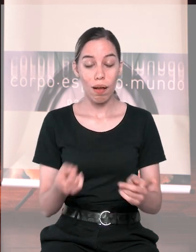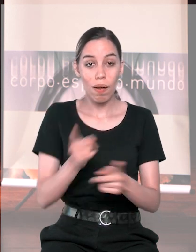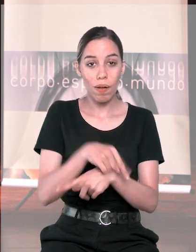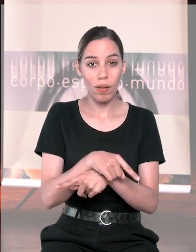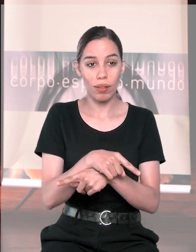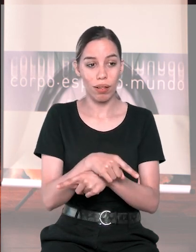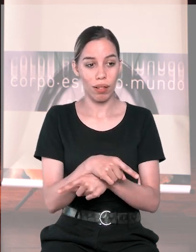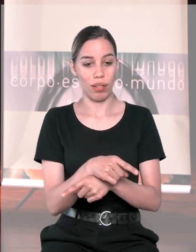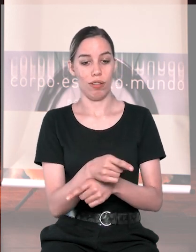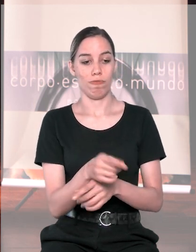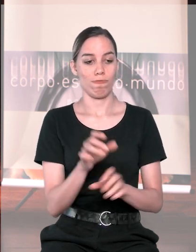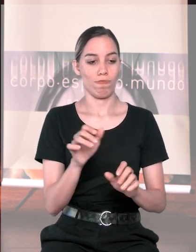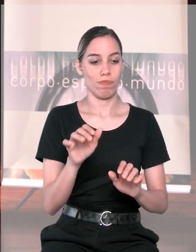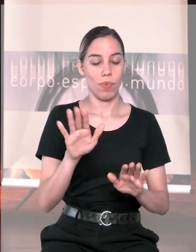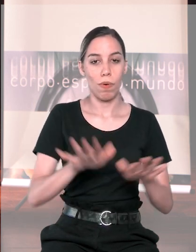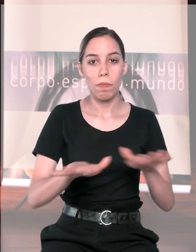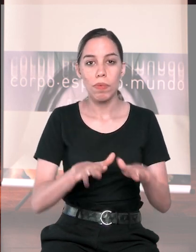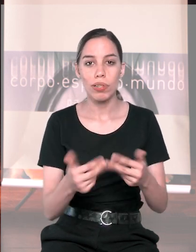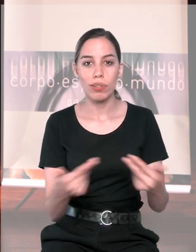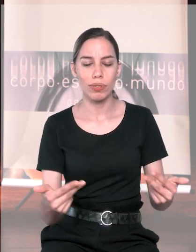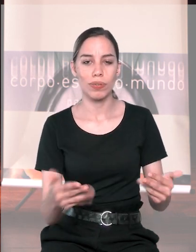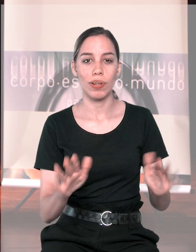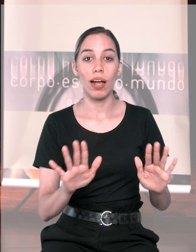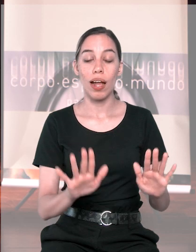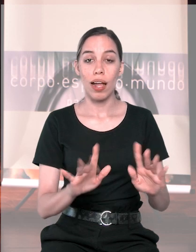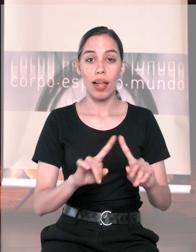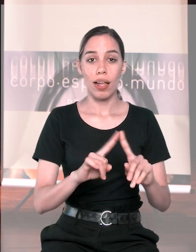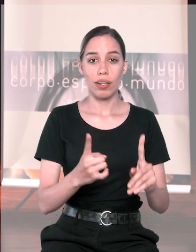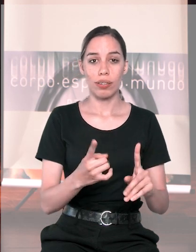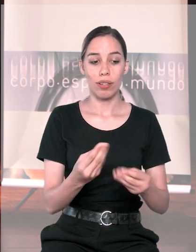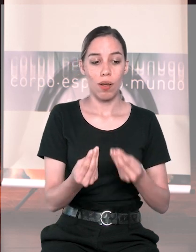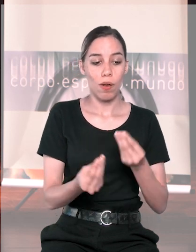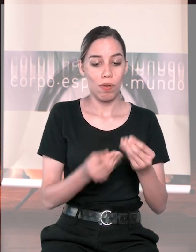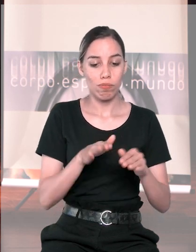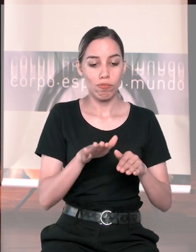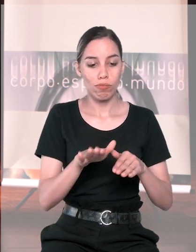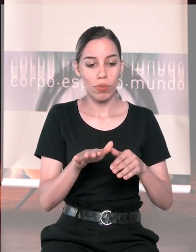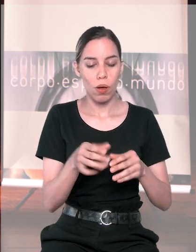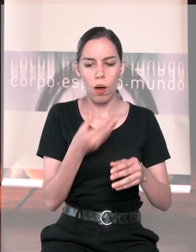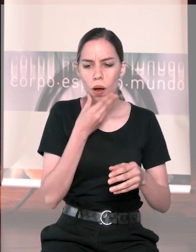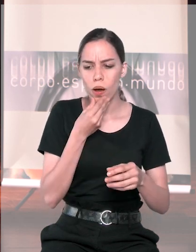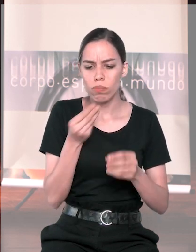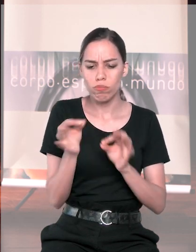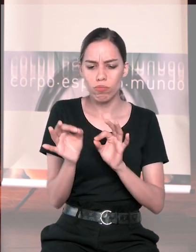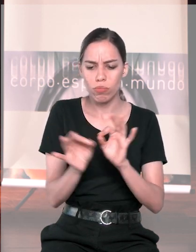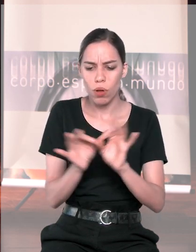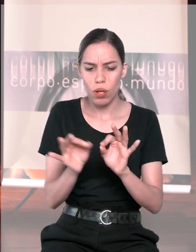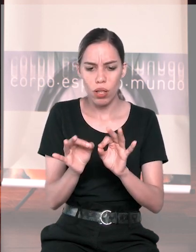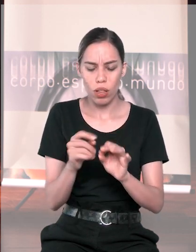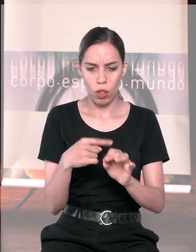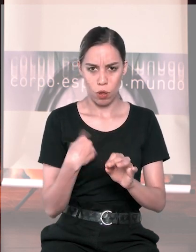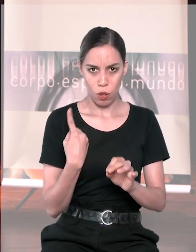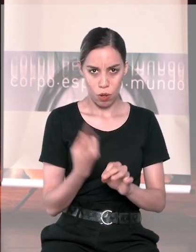A articulação é um modo de ser das coisas. Só que qual é o passo que ele dá em seguida? A questão é que nós não